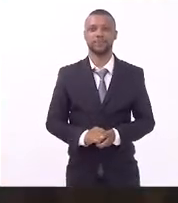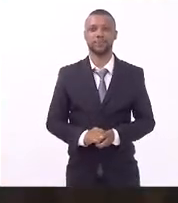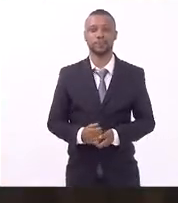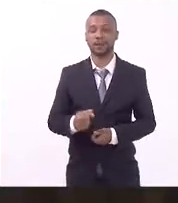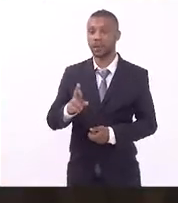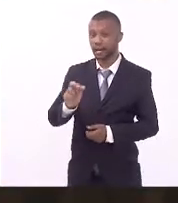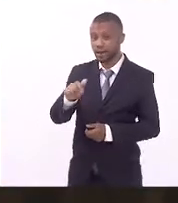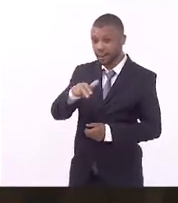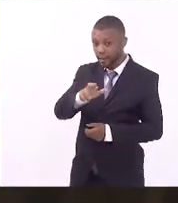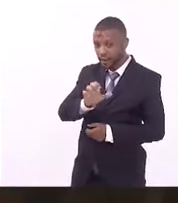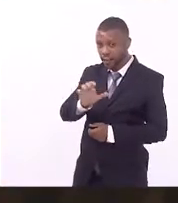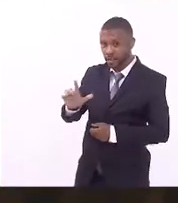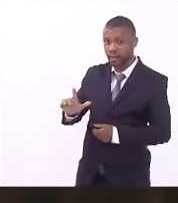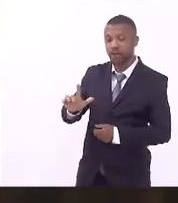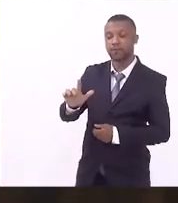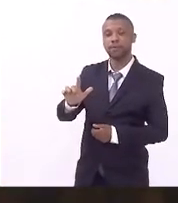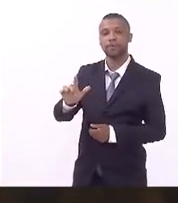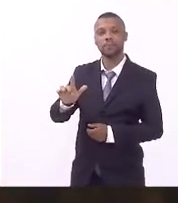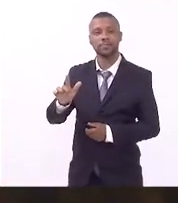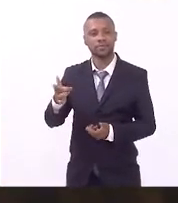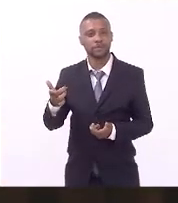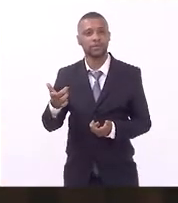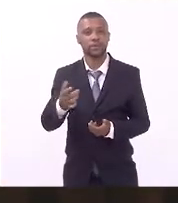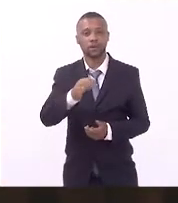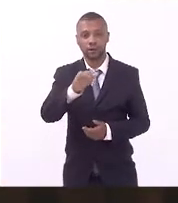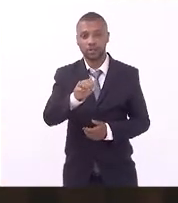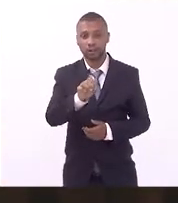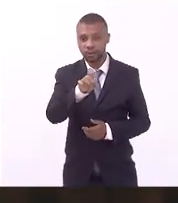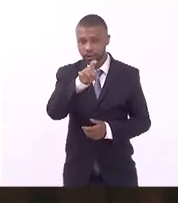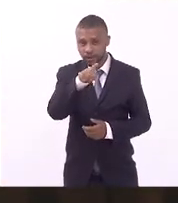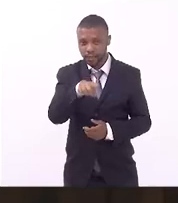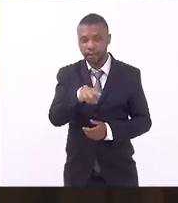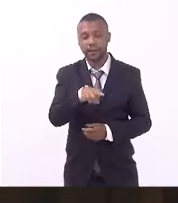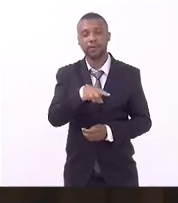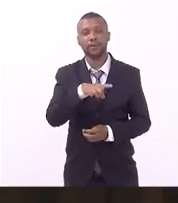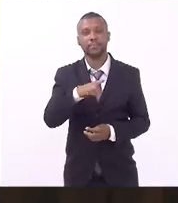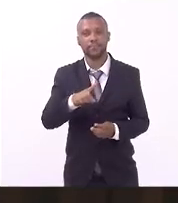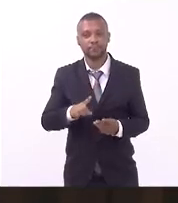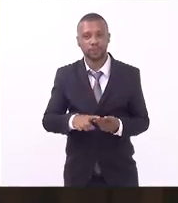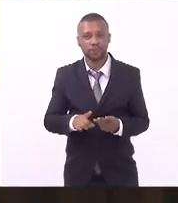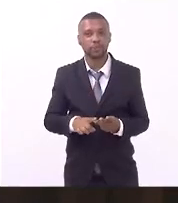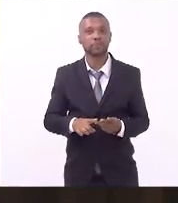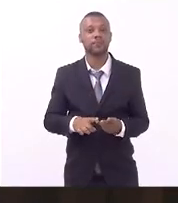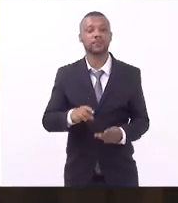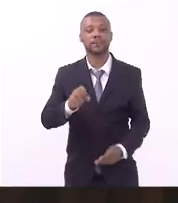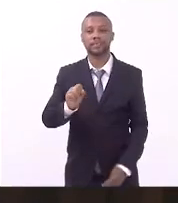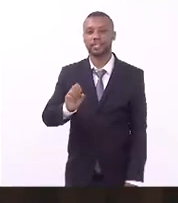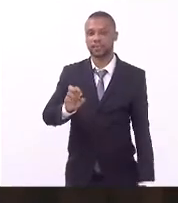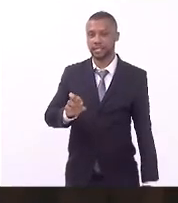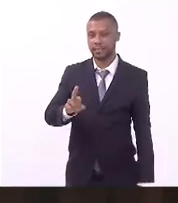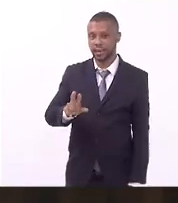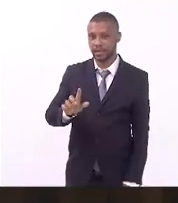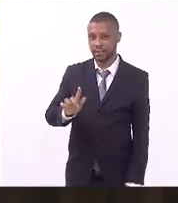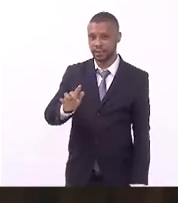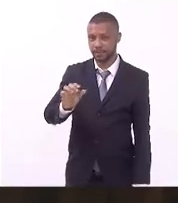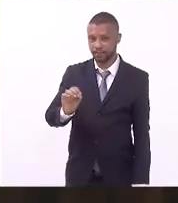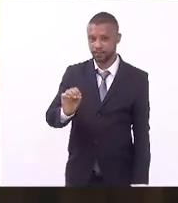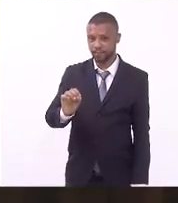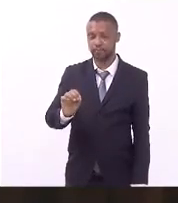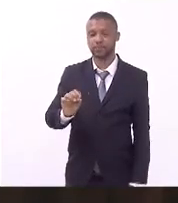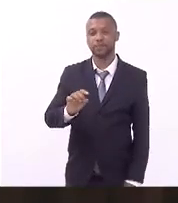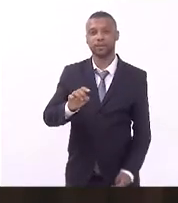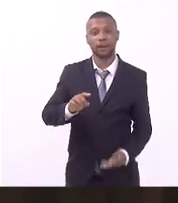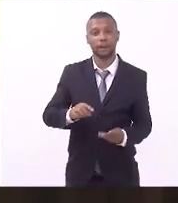Raquel Goraeb, José Goraeb, Sérgio Guimarães,